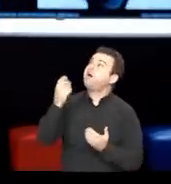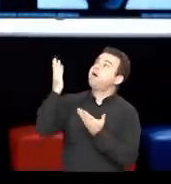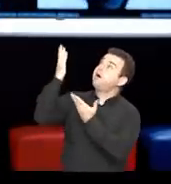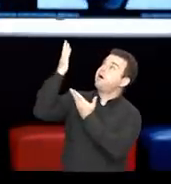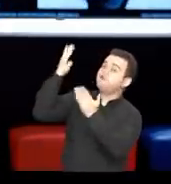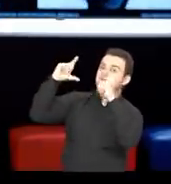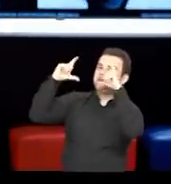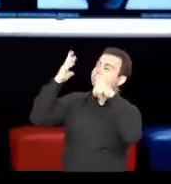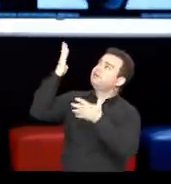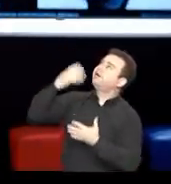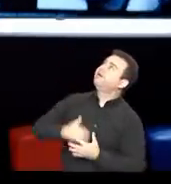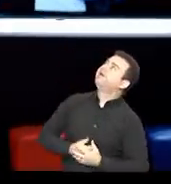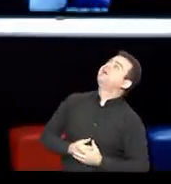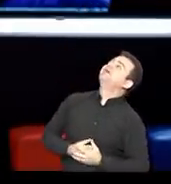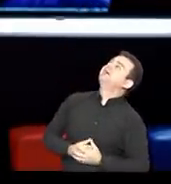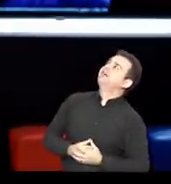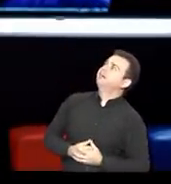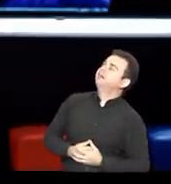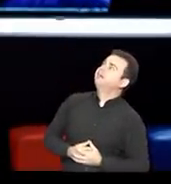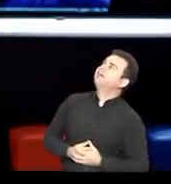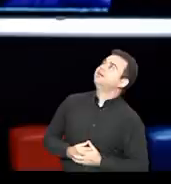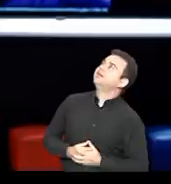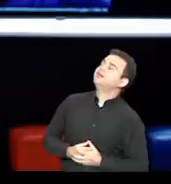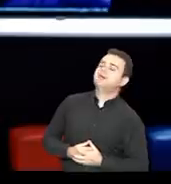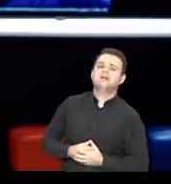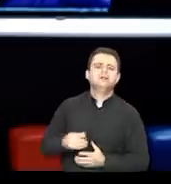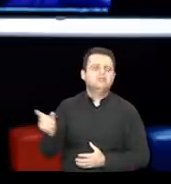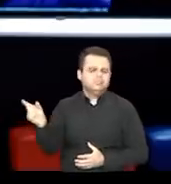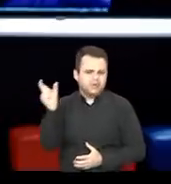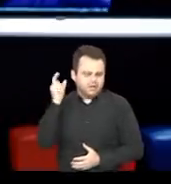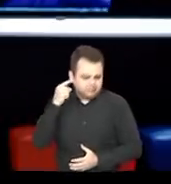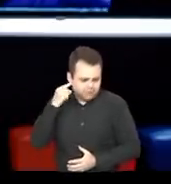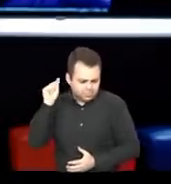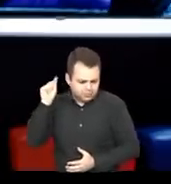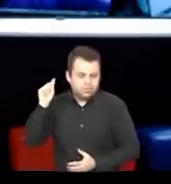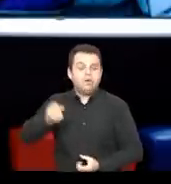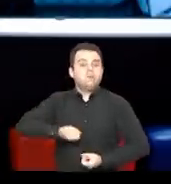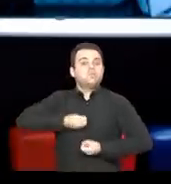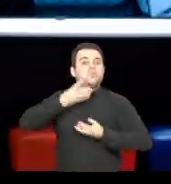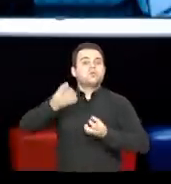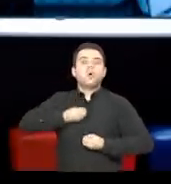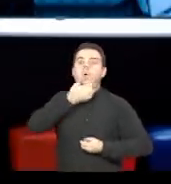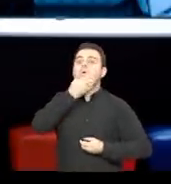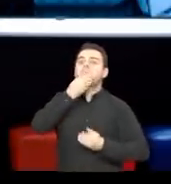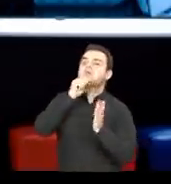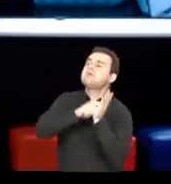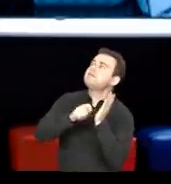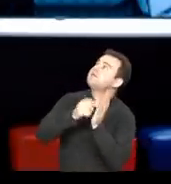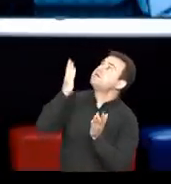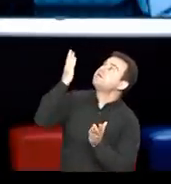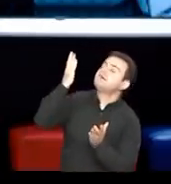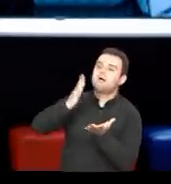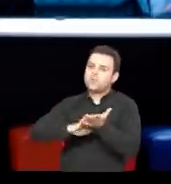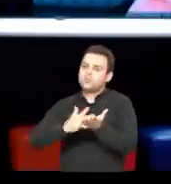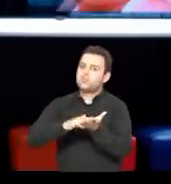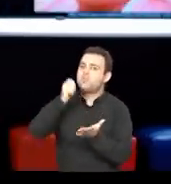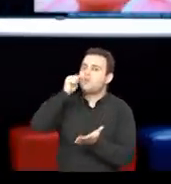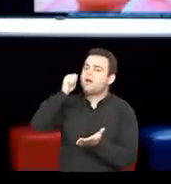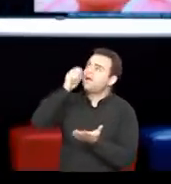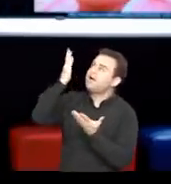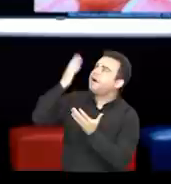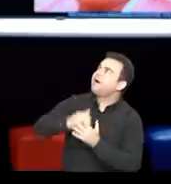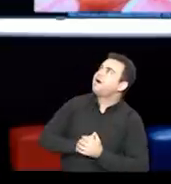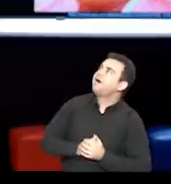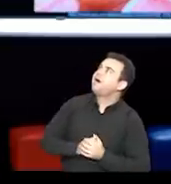a Travessia de Milton Nascimento. Magia negra é o poema de Castro Alves e o samba de Jovelina.